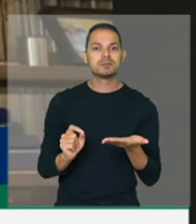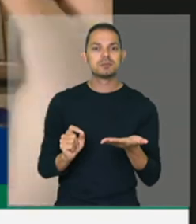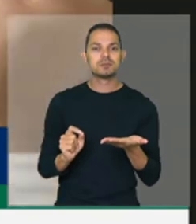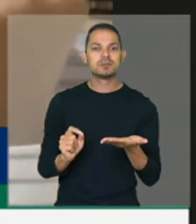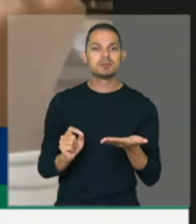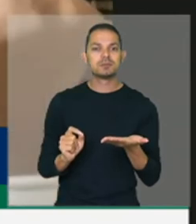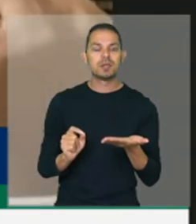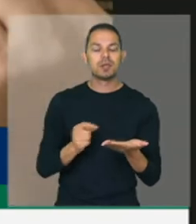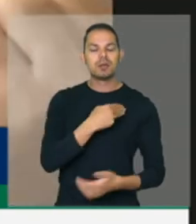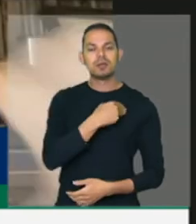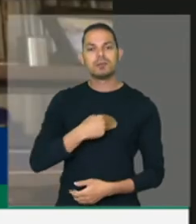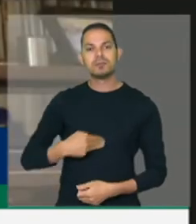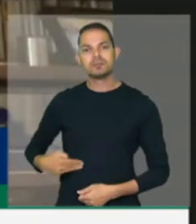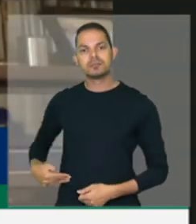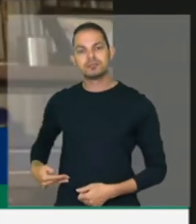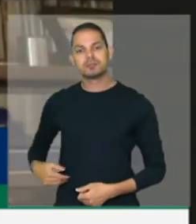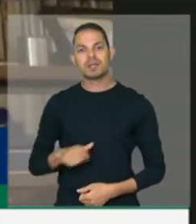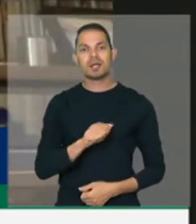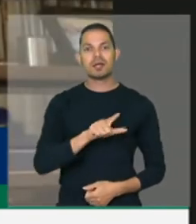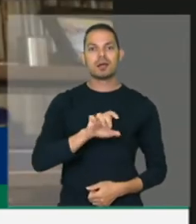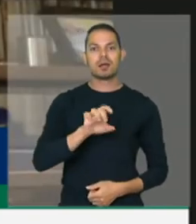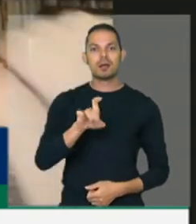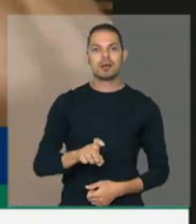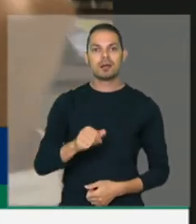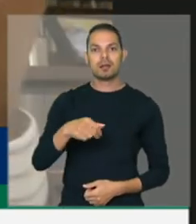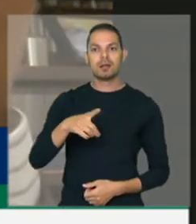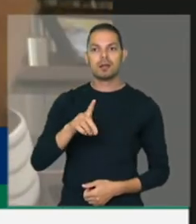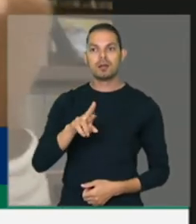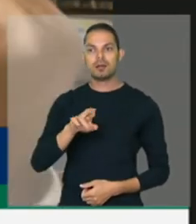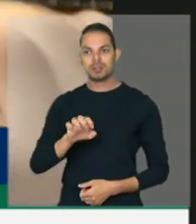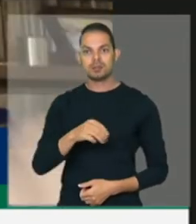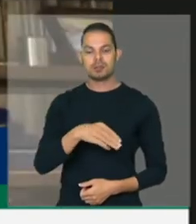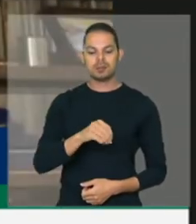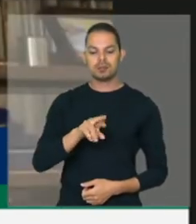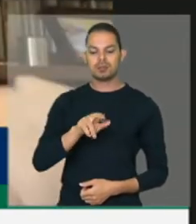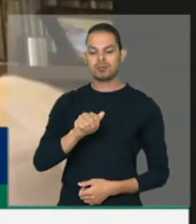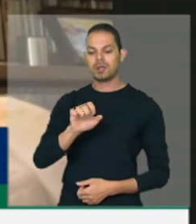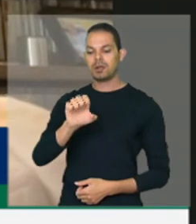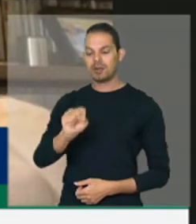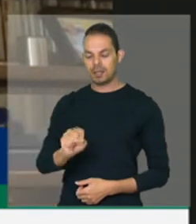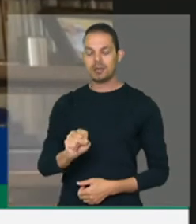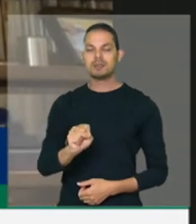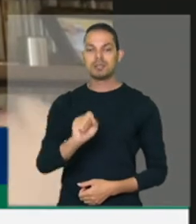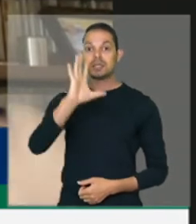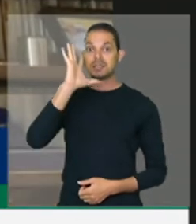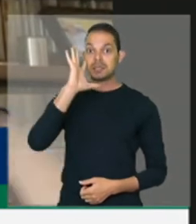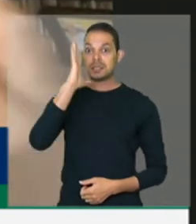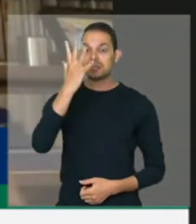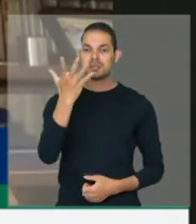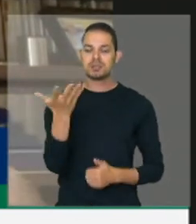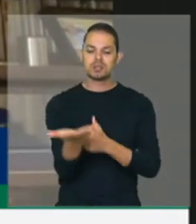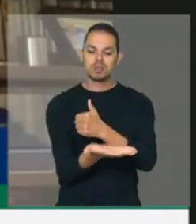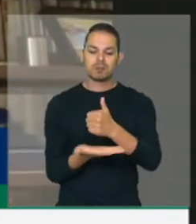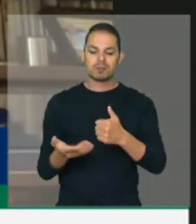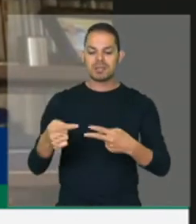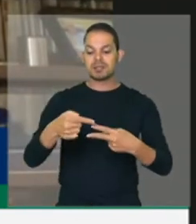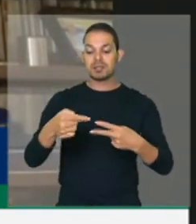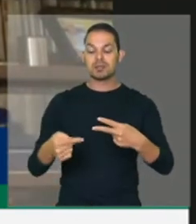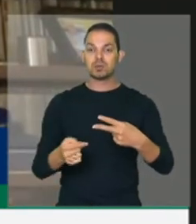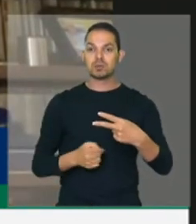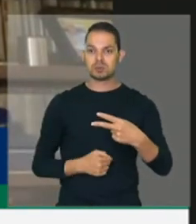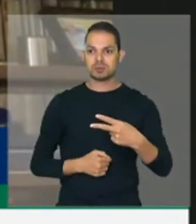O ministro Alexandre Moraes pavimentou a sua decisão baseada em dois